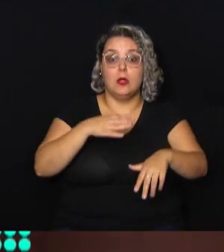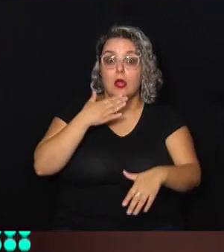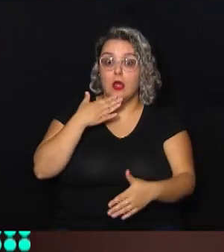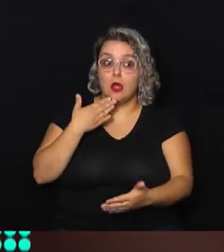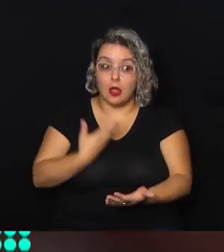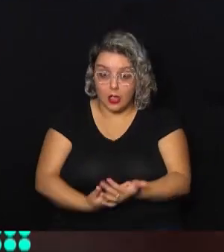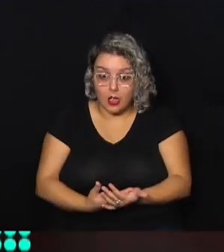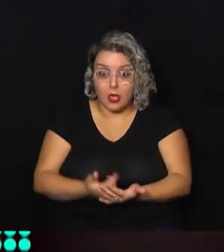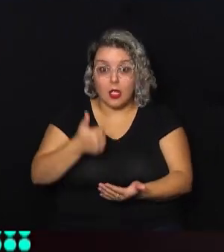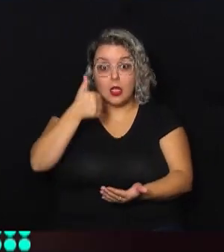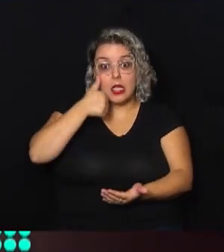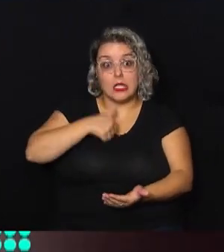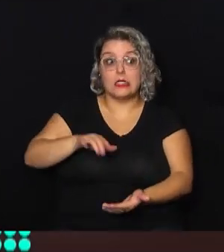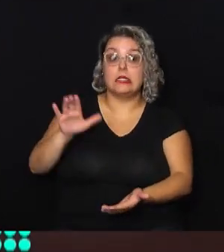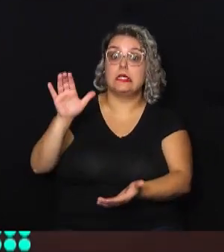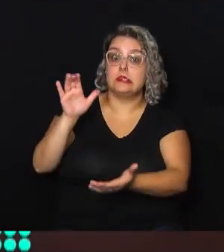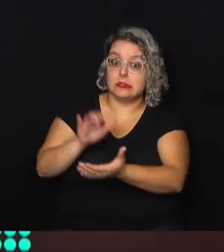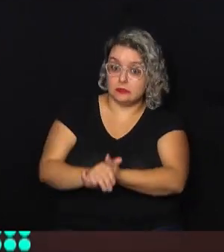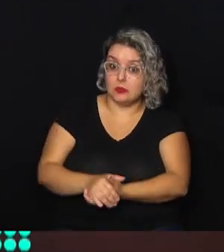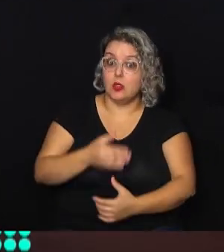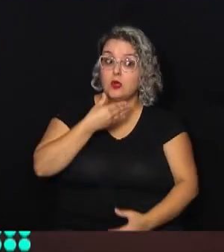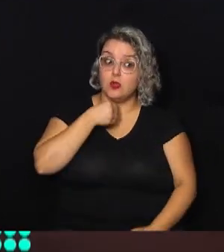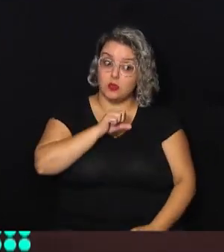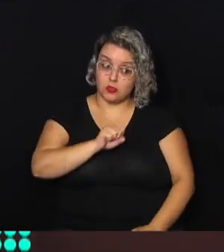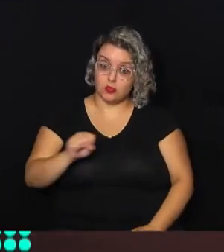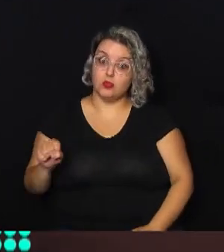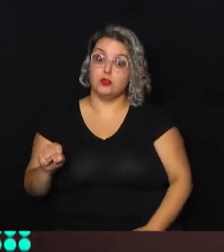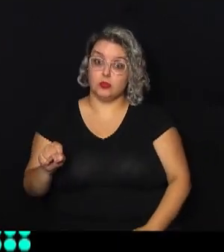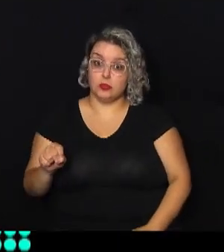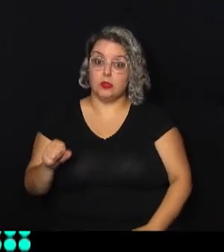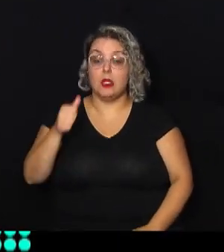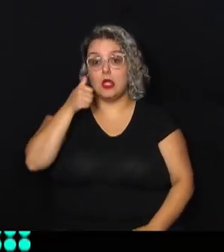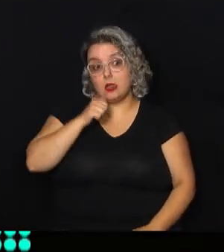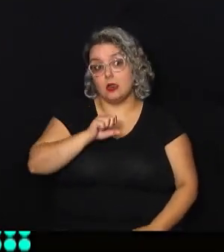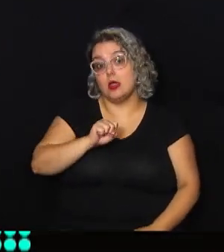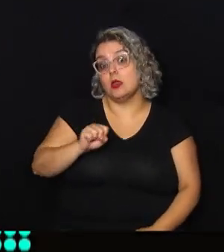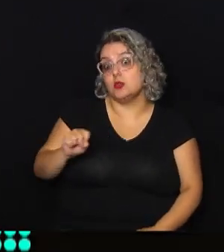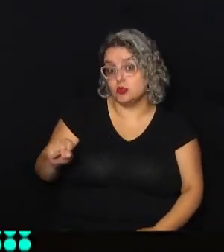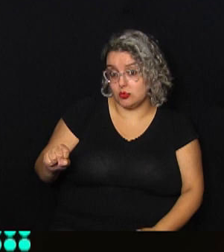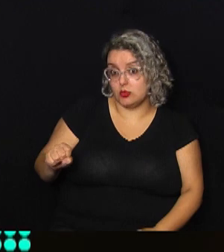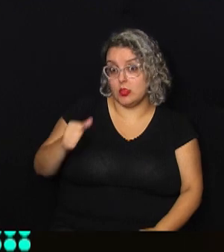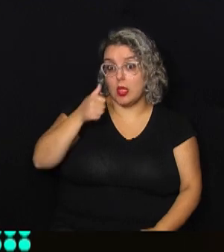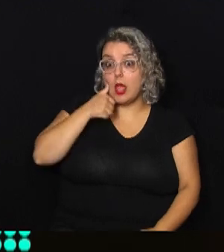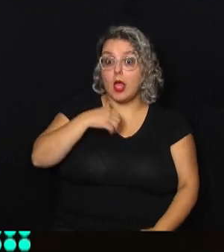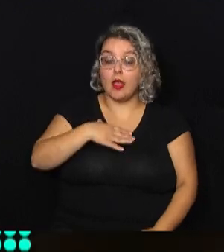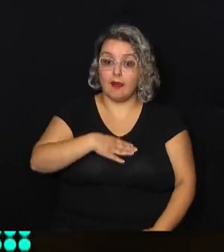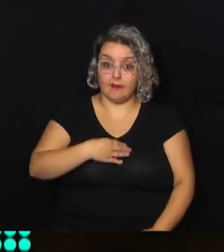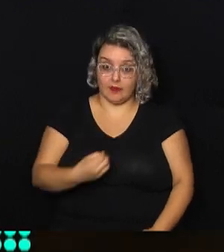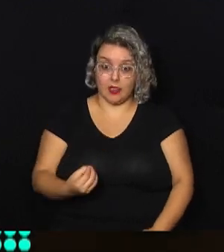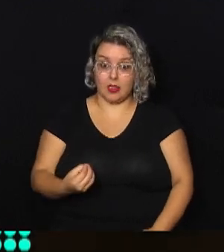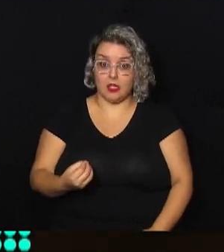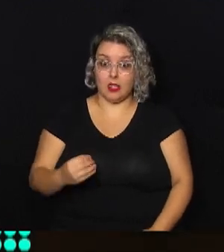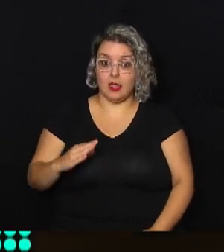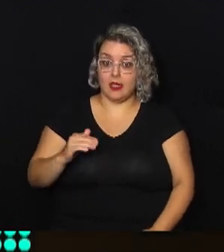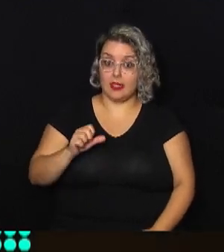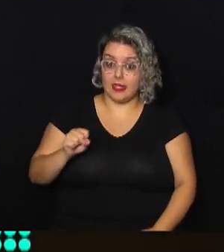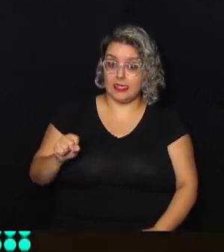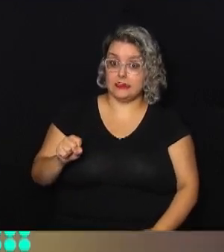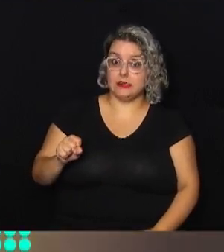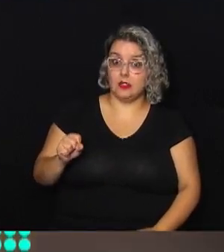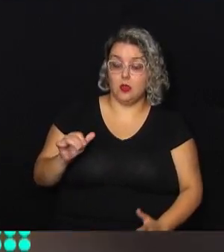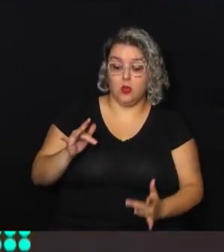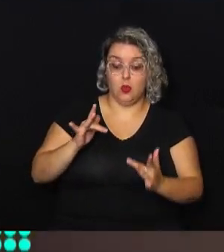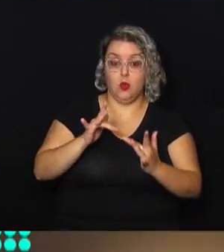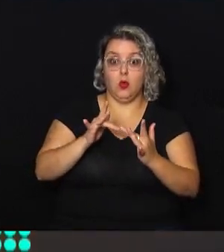a Vespa, e do sogrão Dr. Hank, e da sogra Janet, sua filha Cass, estabeleceu novo contato com o